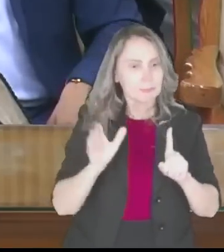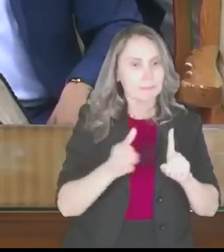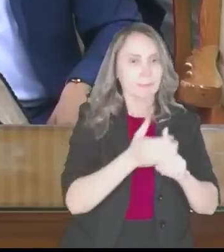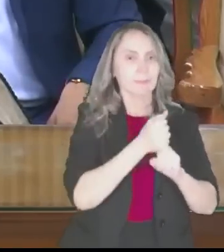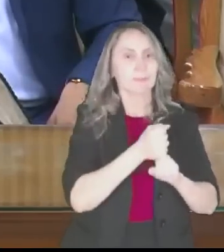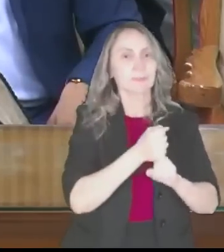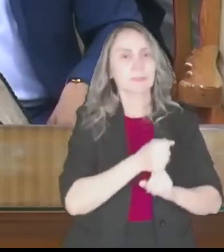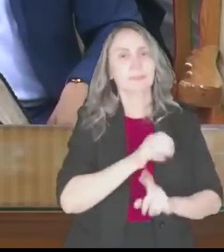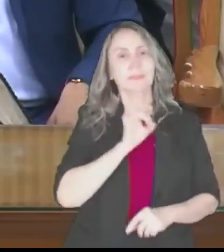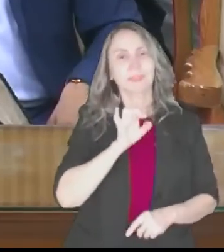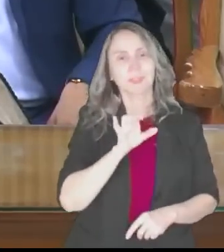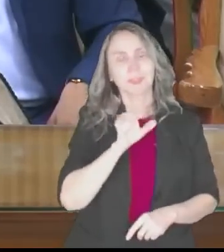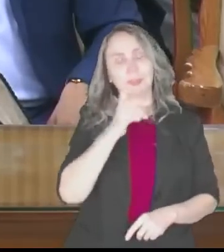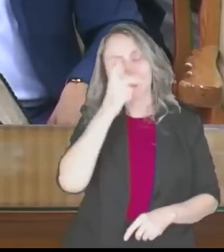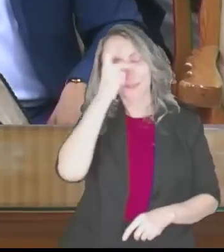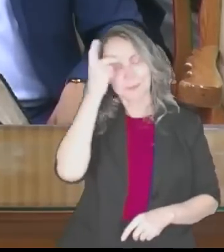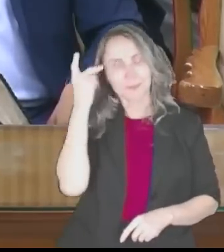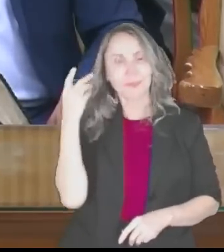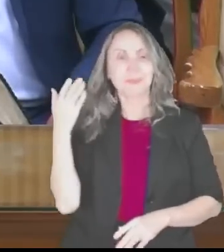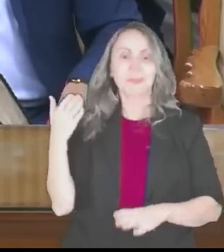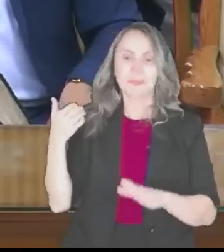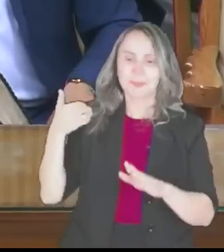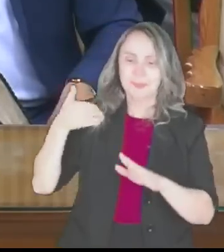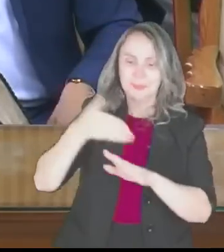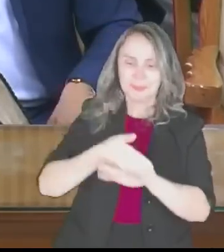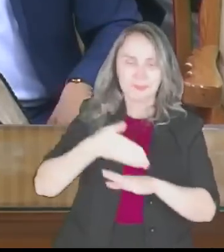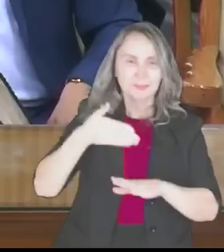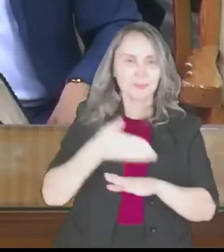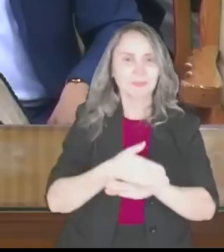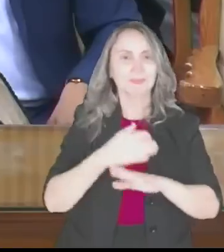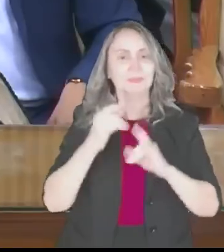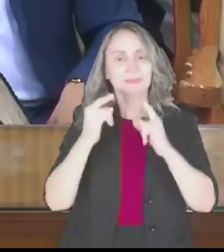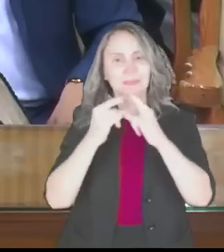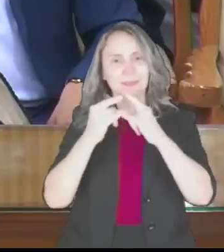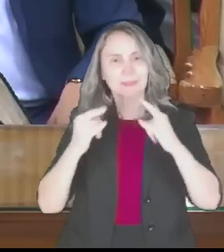para a câmara com Jesus. Aleluia!